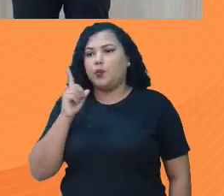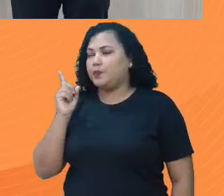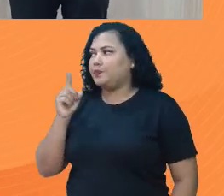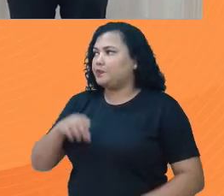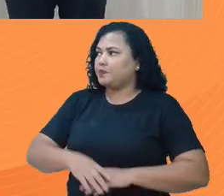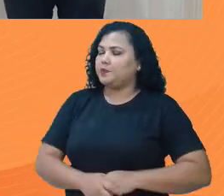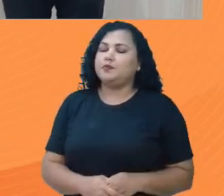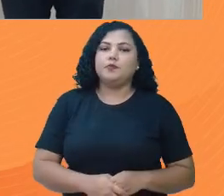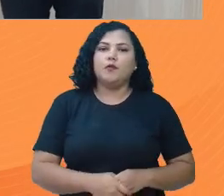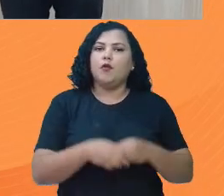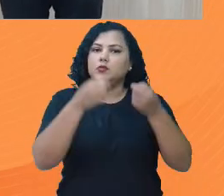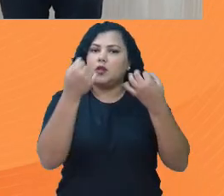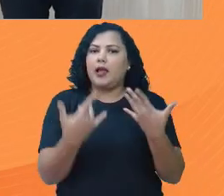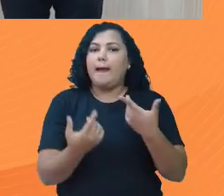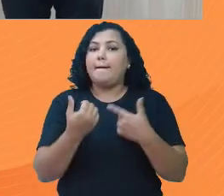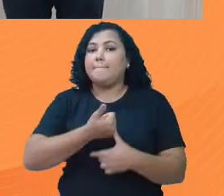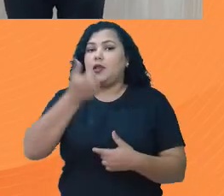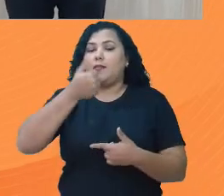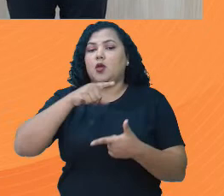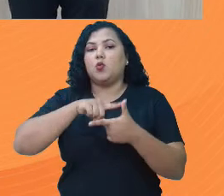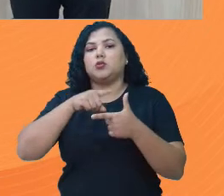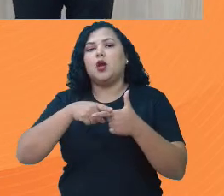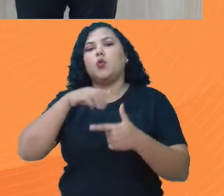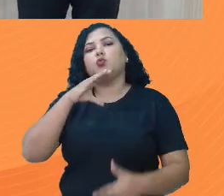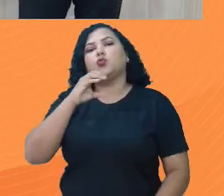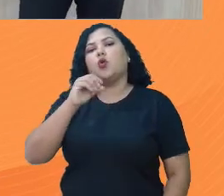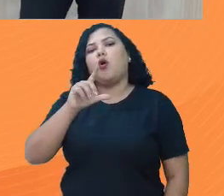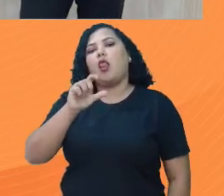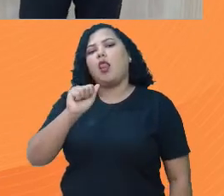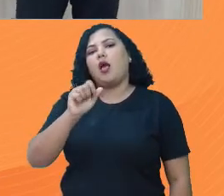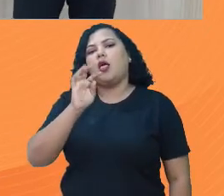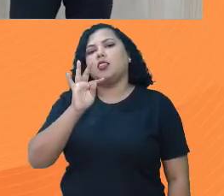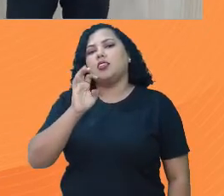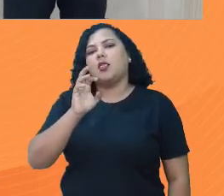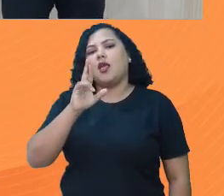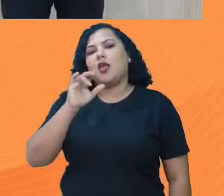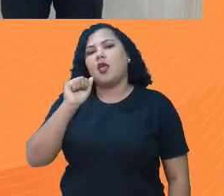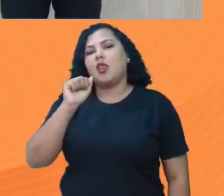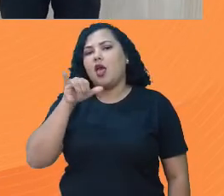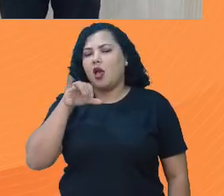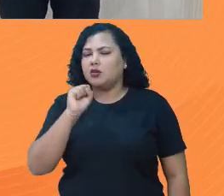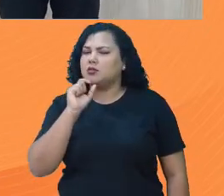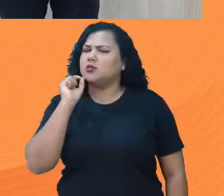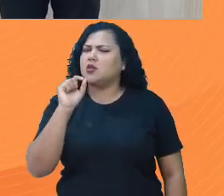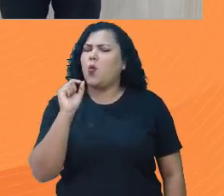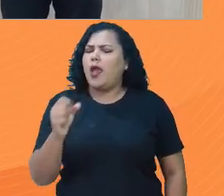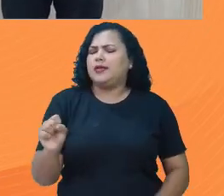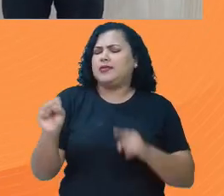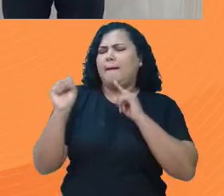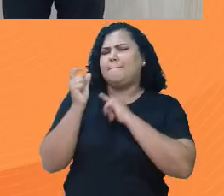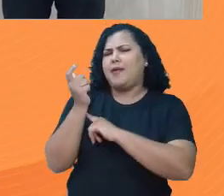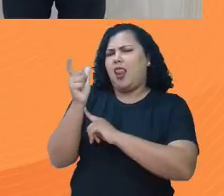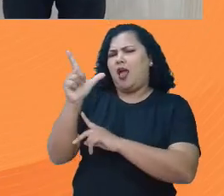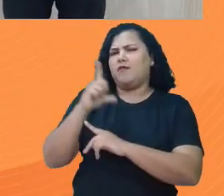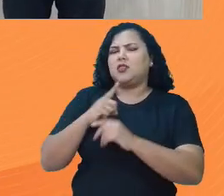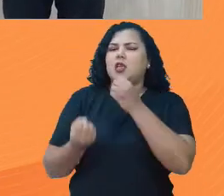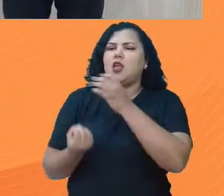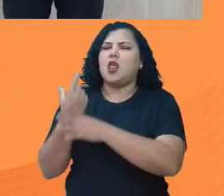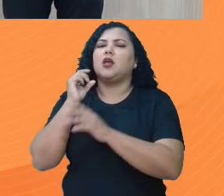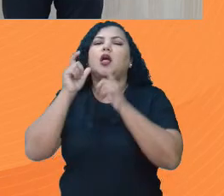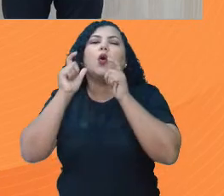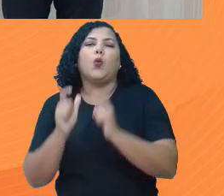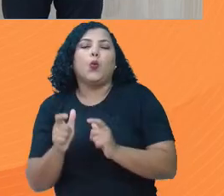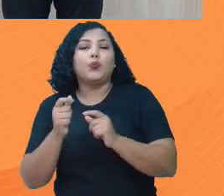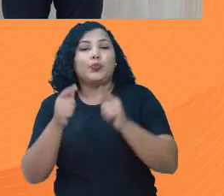falar primeiro dos ângulos colaterais, tá bom? Colaterais, pessoal, é uma palavra de origem grega, tá bom? Que